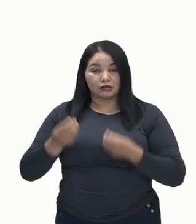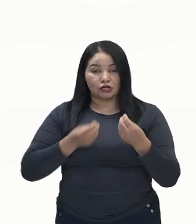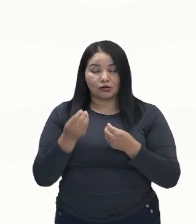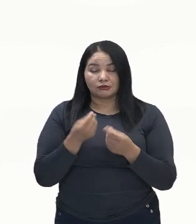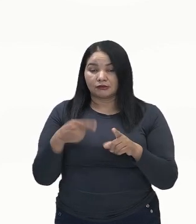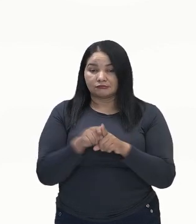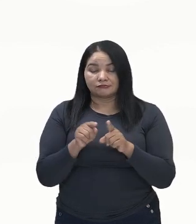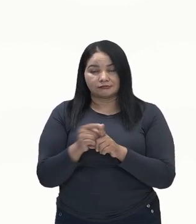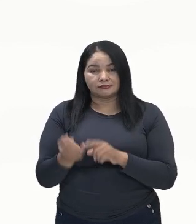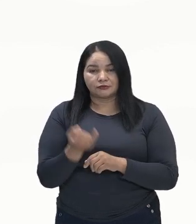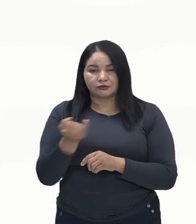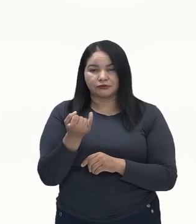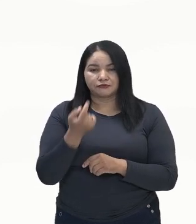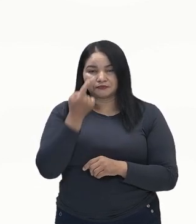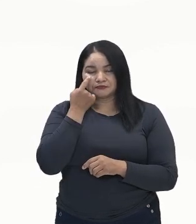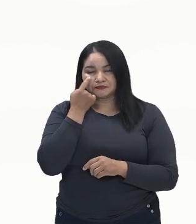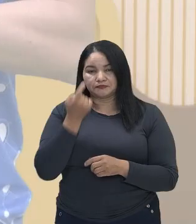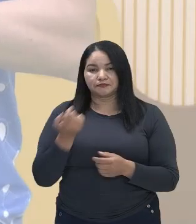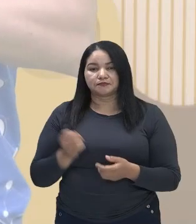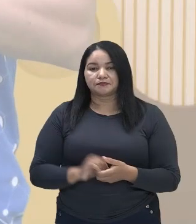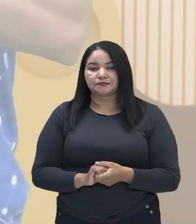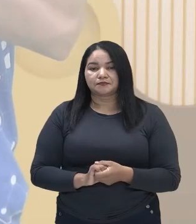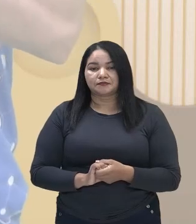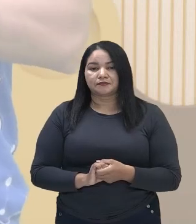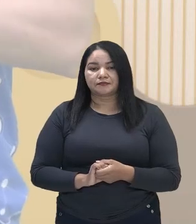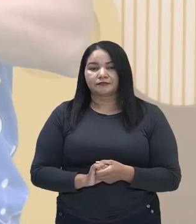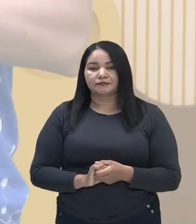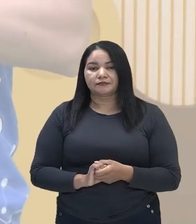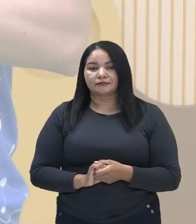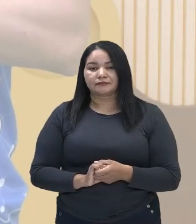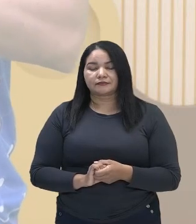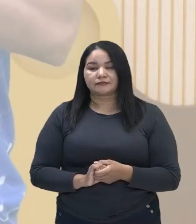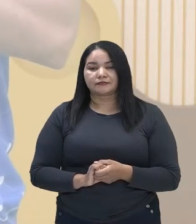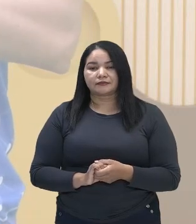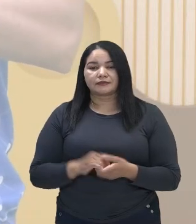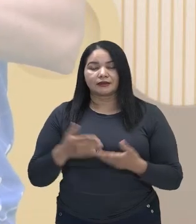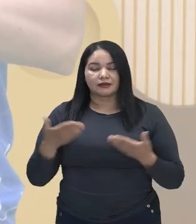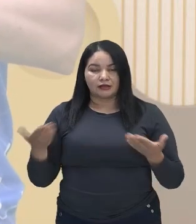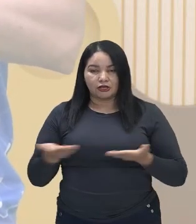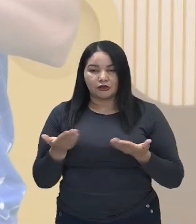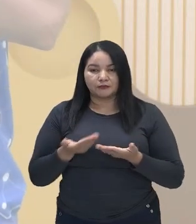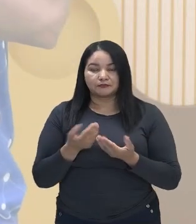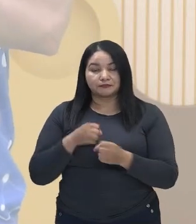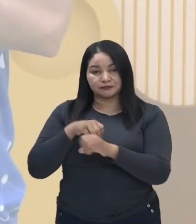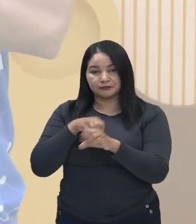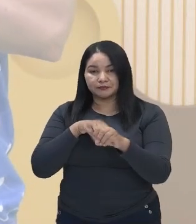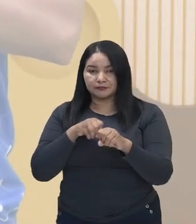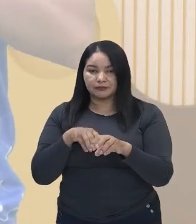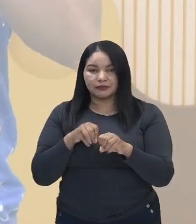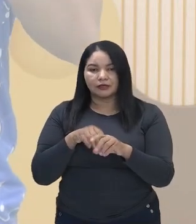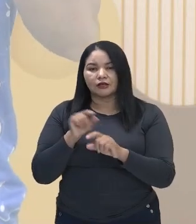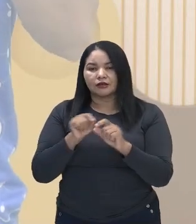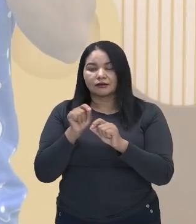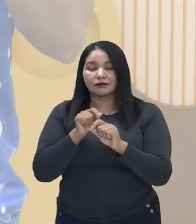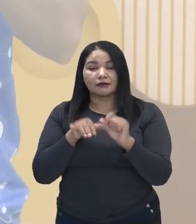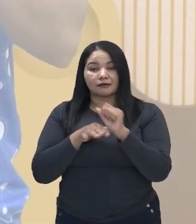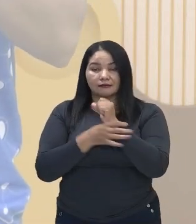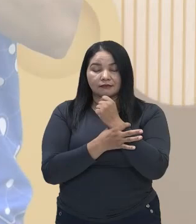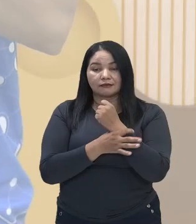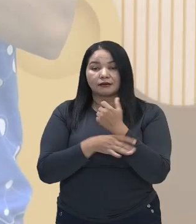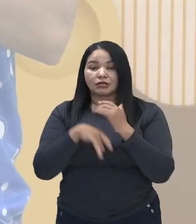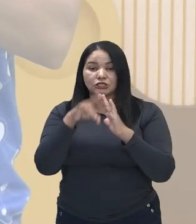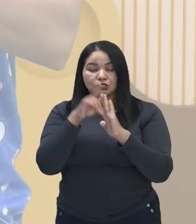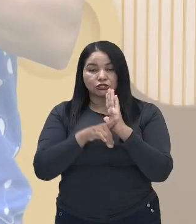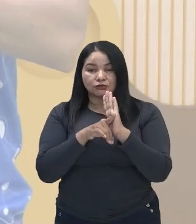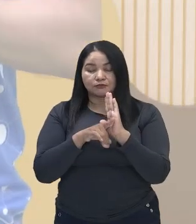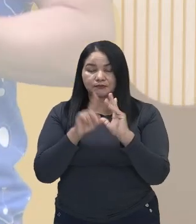também. Acompanhe comigo. Bem, no que diz respeito à educação, ele garante ali os direitos humanos